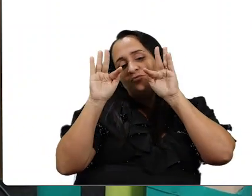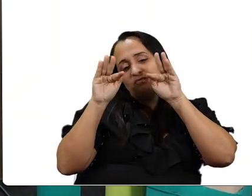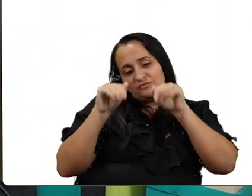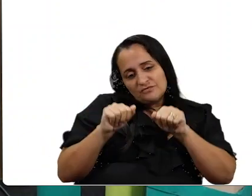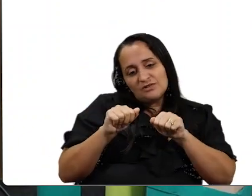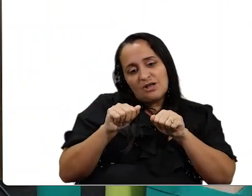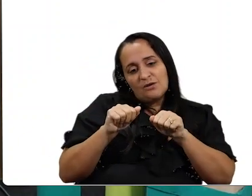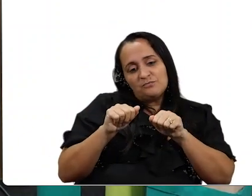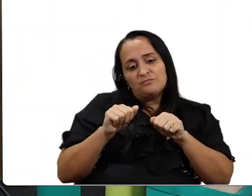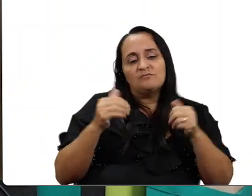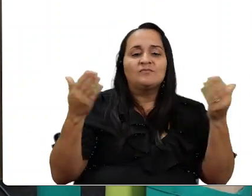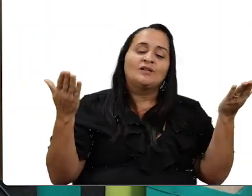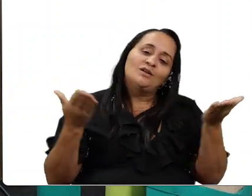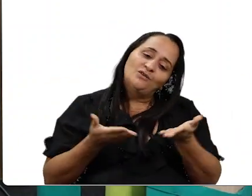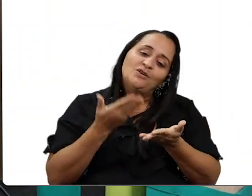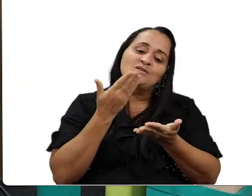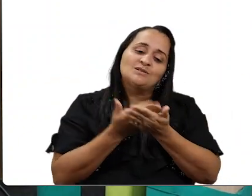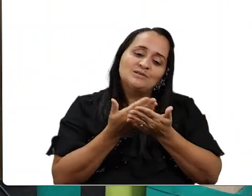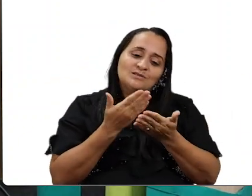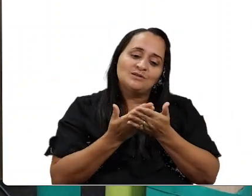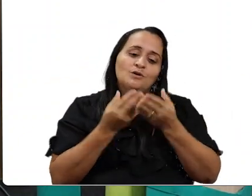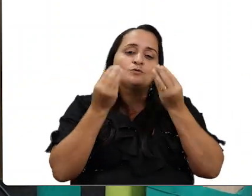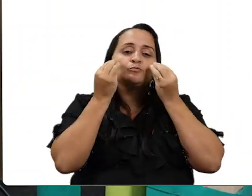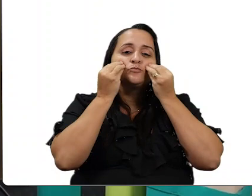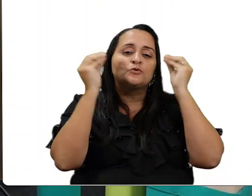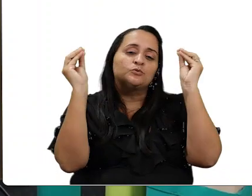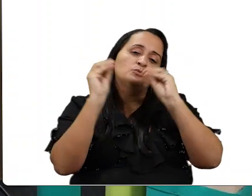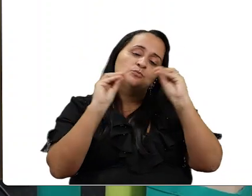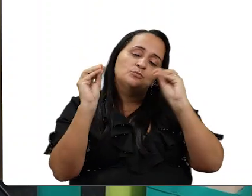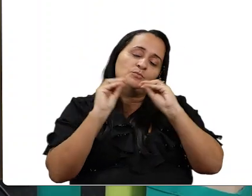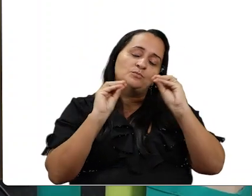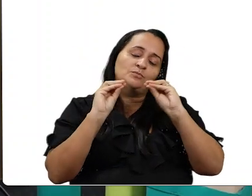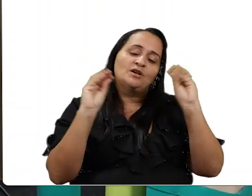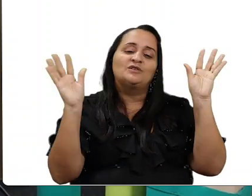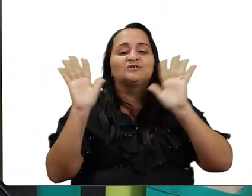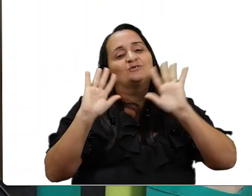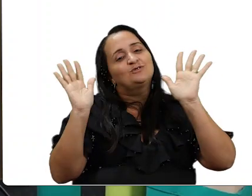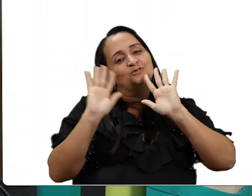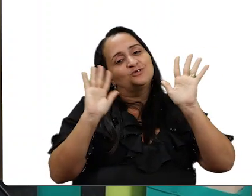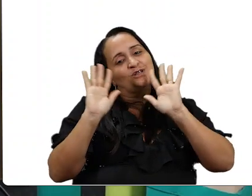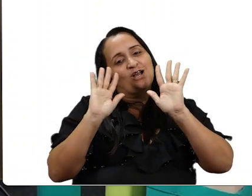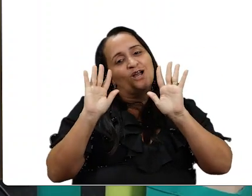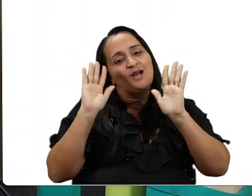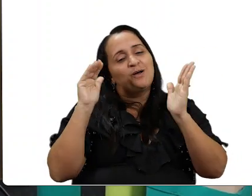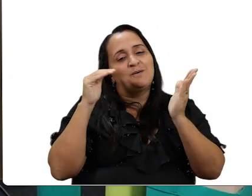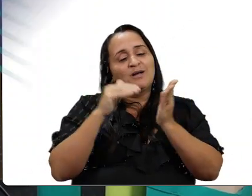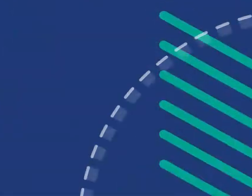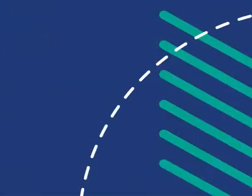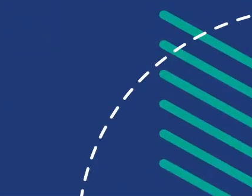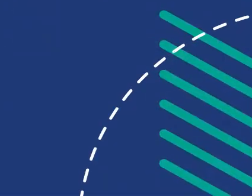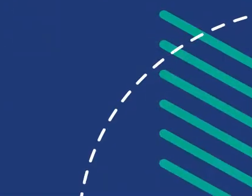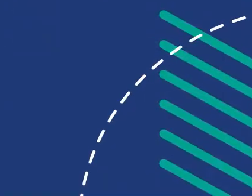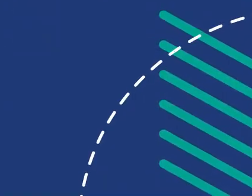final. A nossa aula está terminando. Um beijo para você, até nosso próximo encontro.